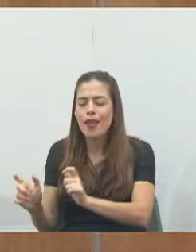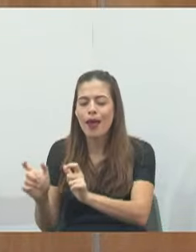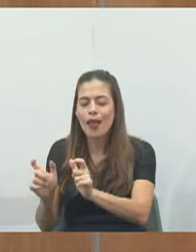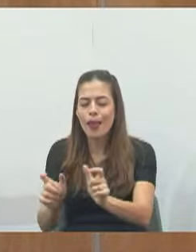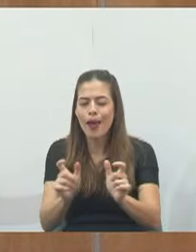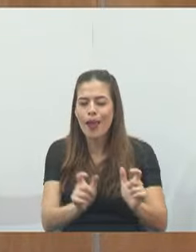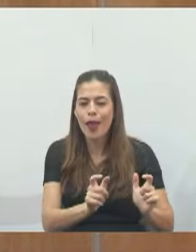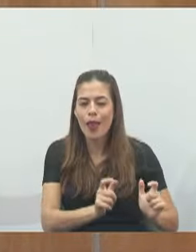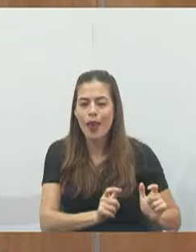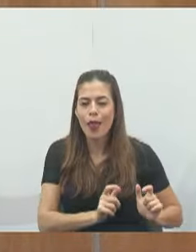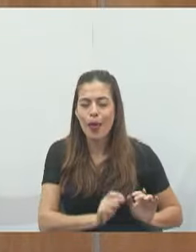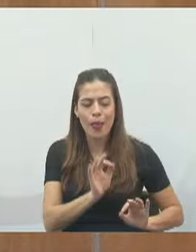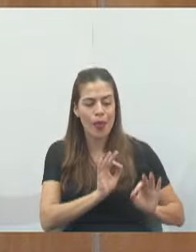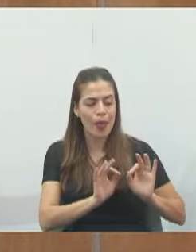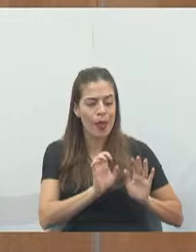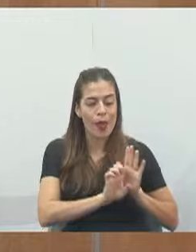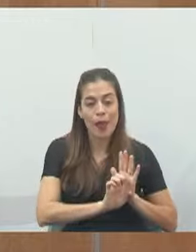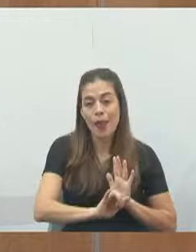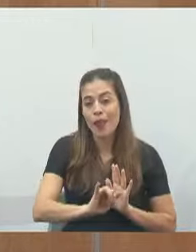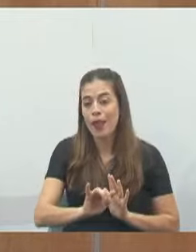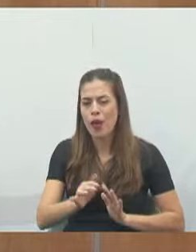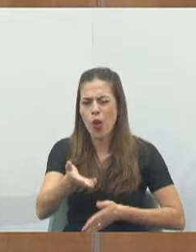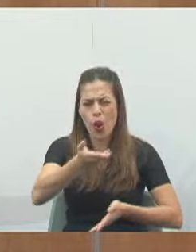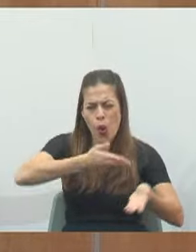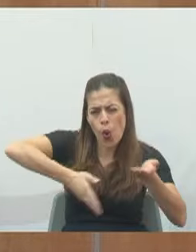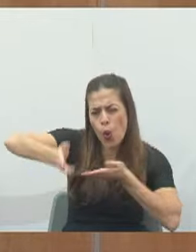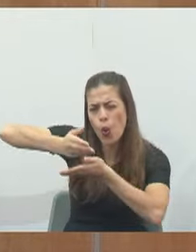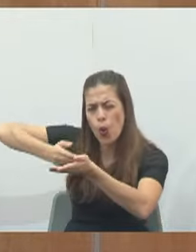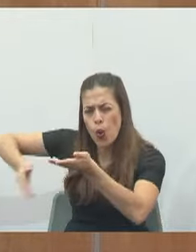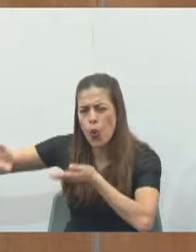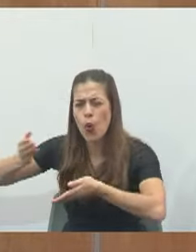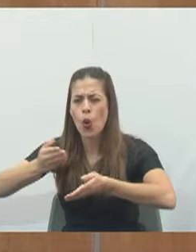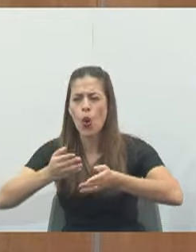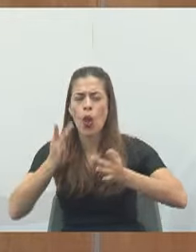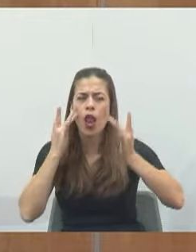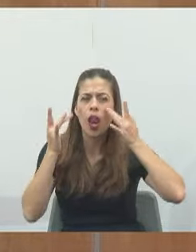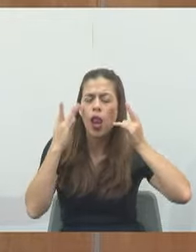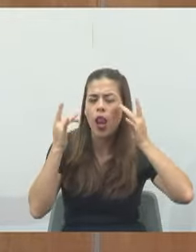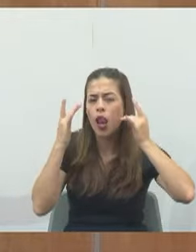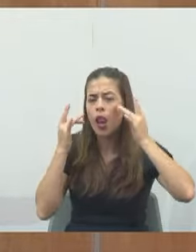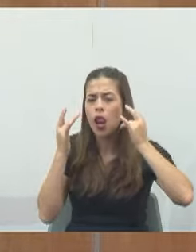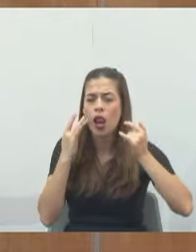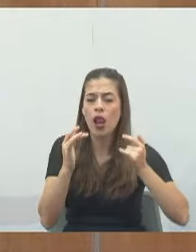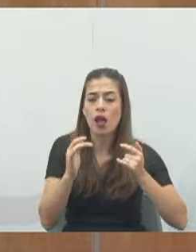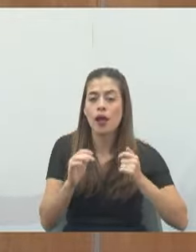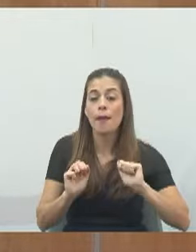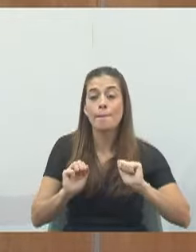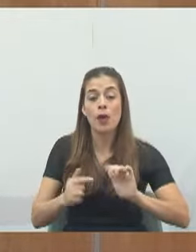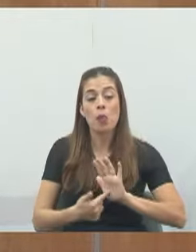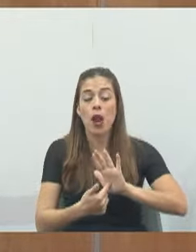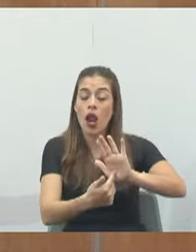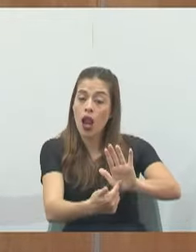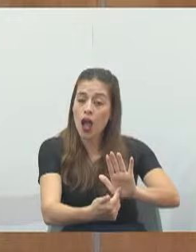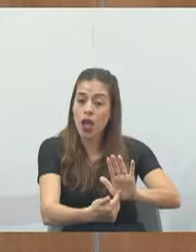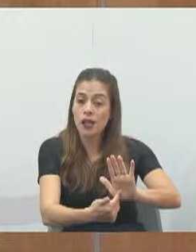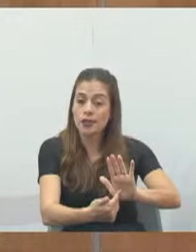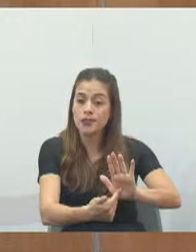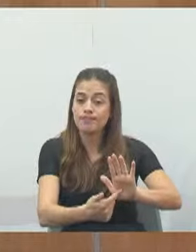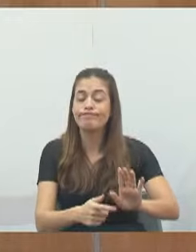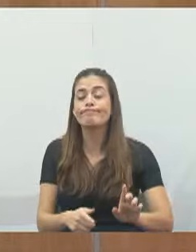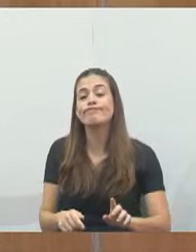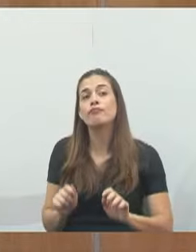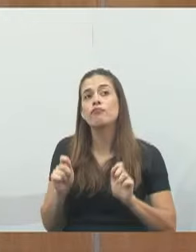lugares. Montamos edital de circulação de peças de teatro, foi possível fazer exposições,